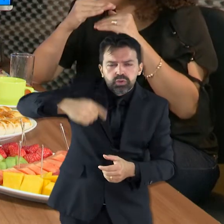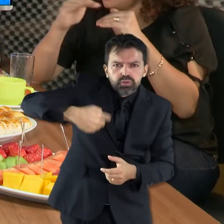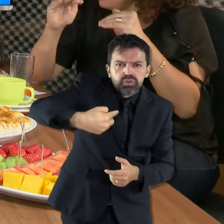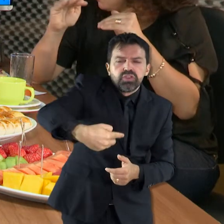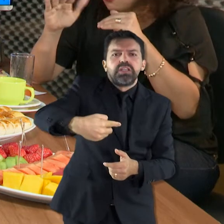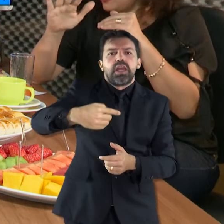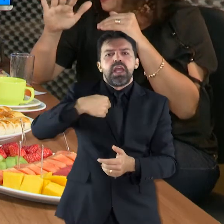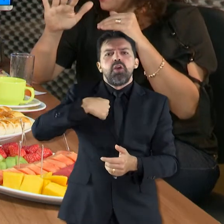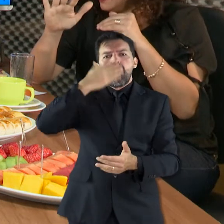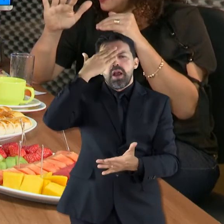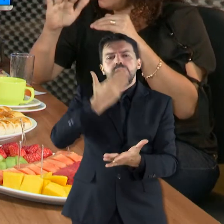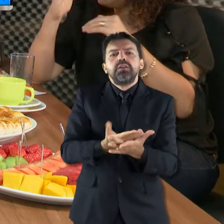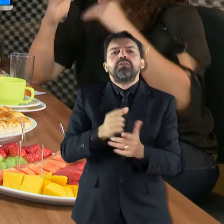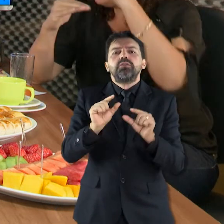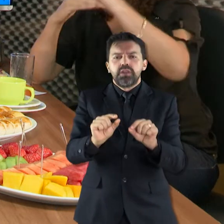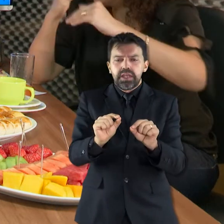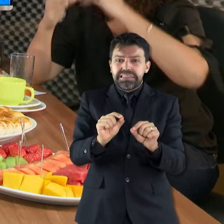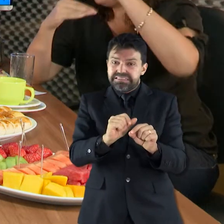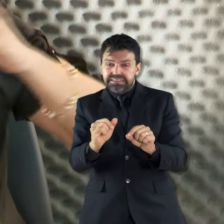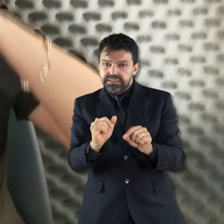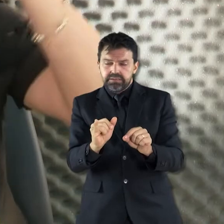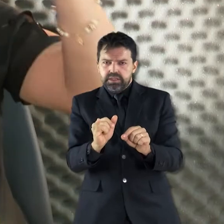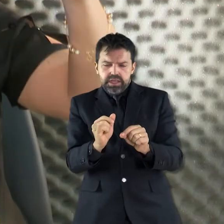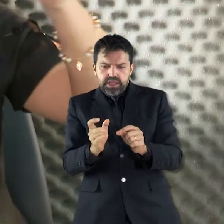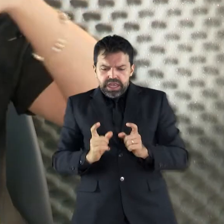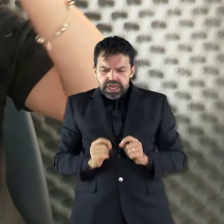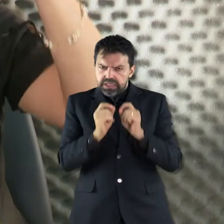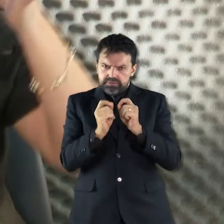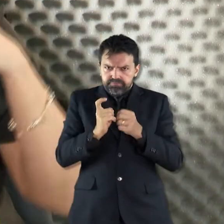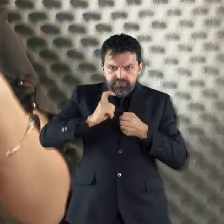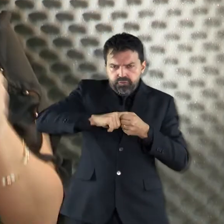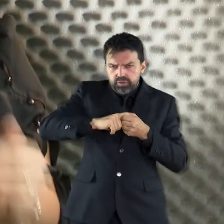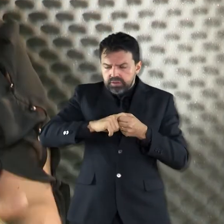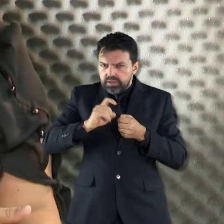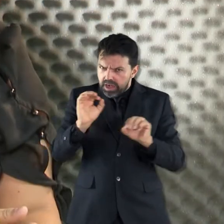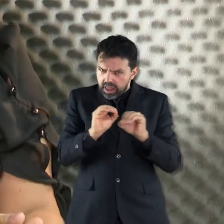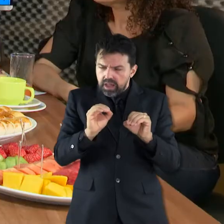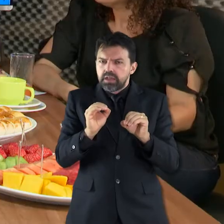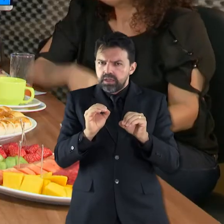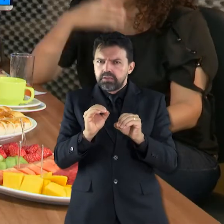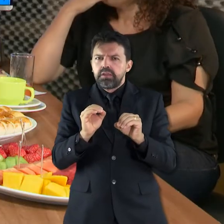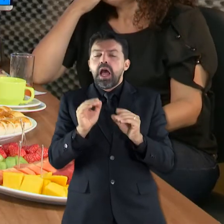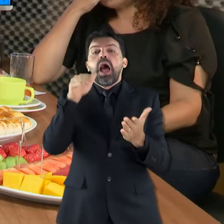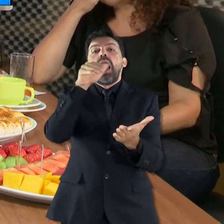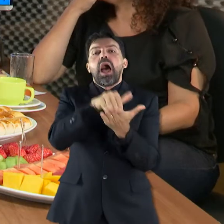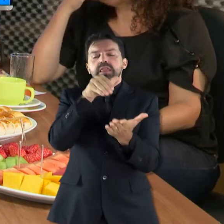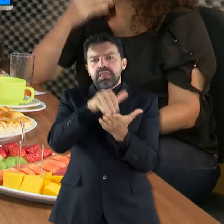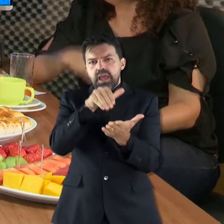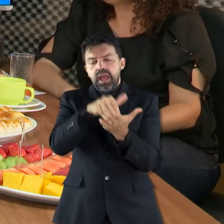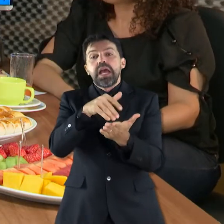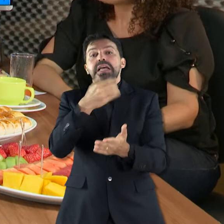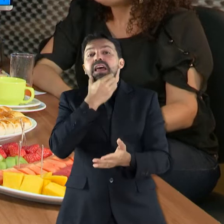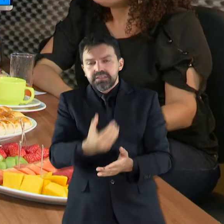acredito que se ele não voltar... Esses exames periódicos vão ficando mais Não, até o final do ano é trimestral deste ano.